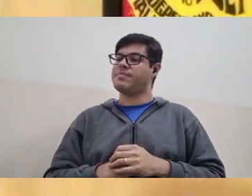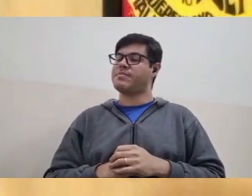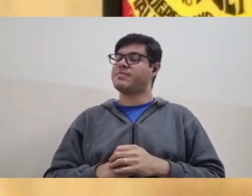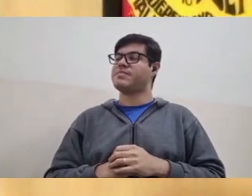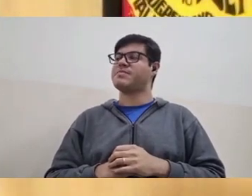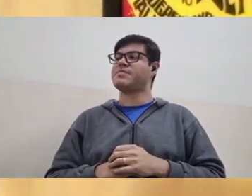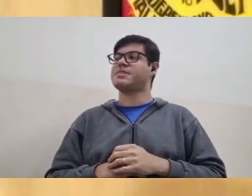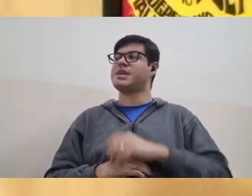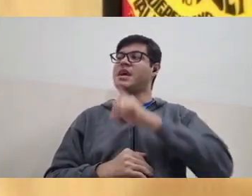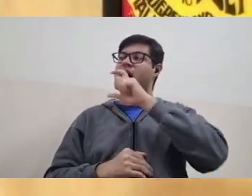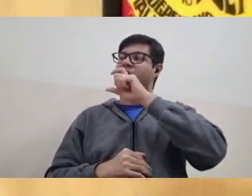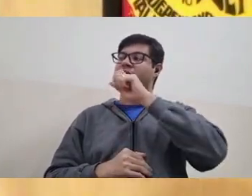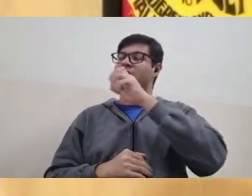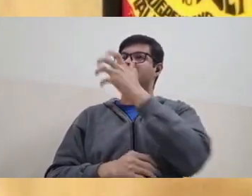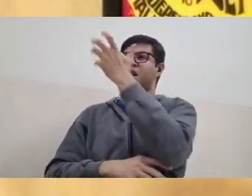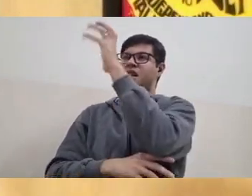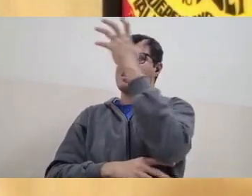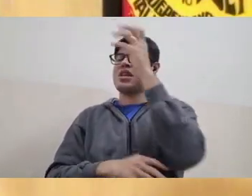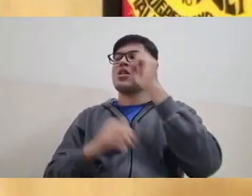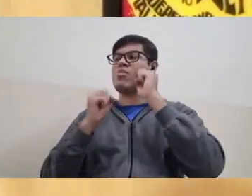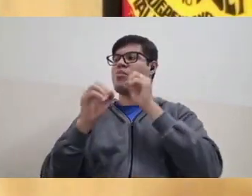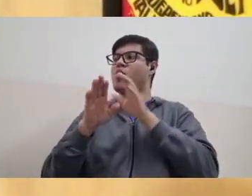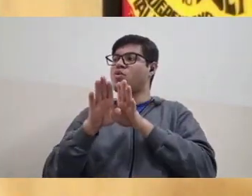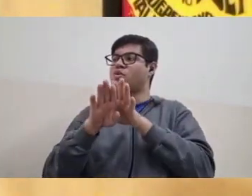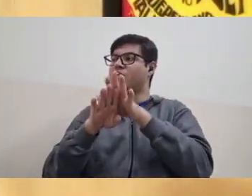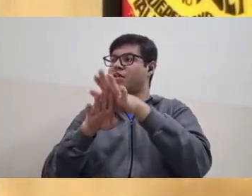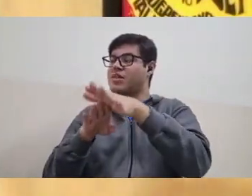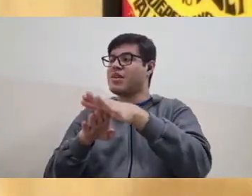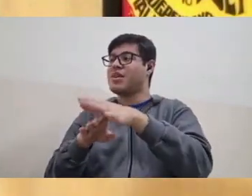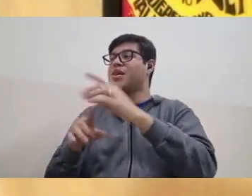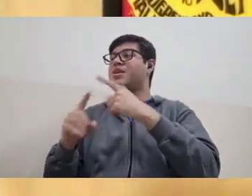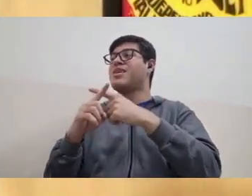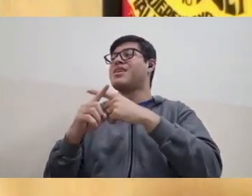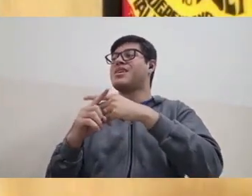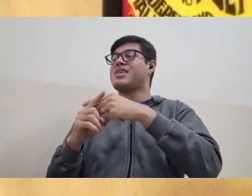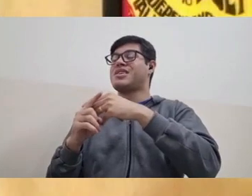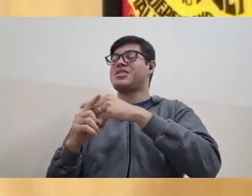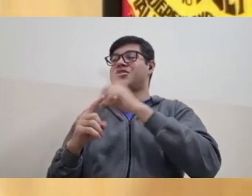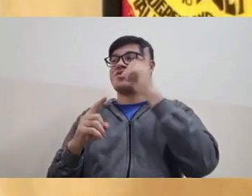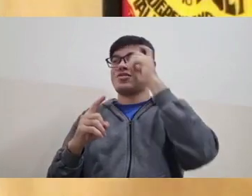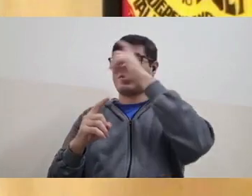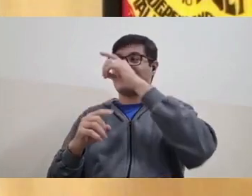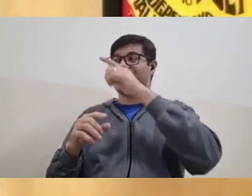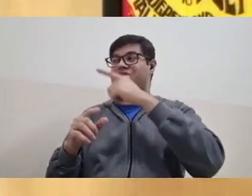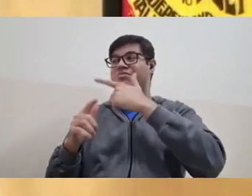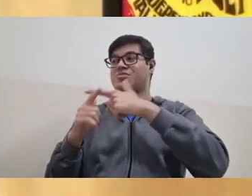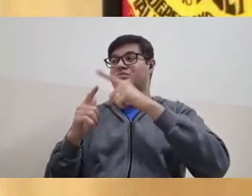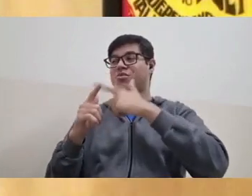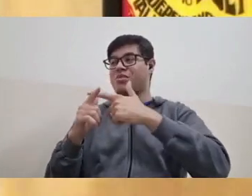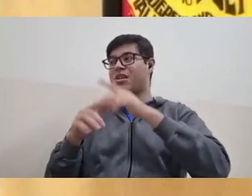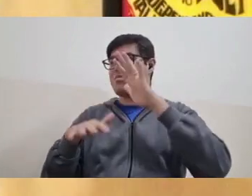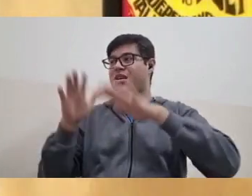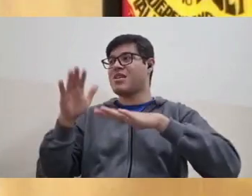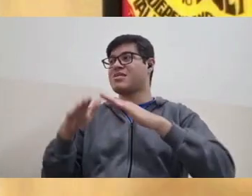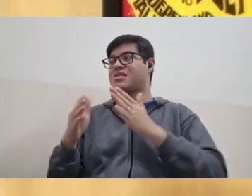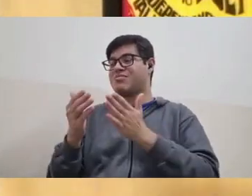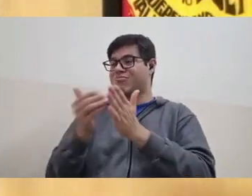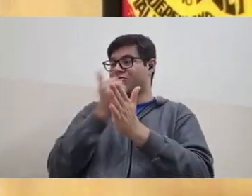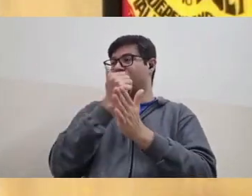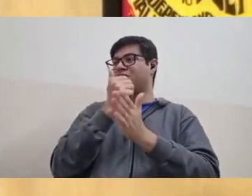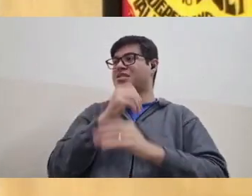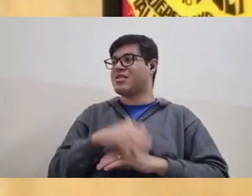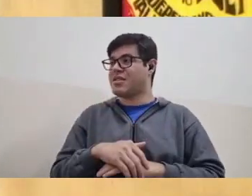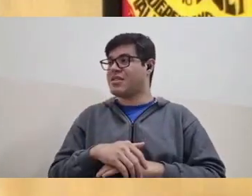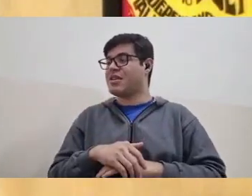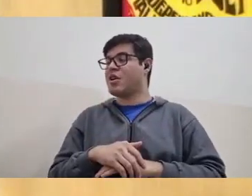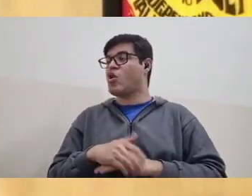Araras poderia ter muito mais árvores na calçada se não fosse a dificuldade na hora de retirar uma que tem problema. Isso foi...